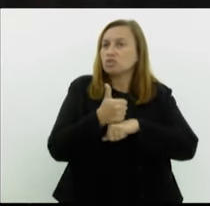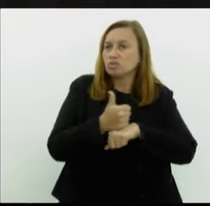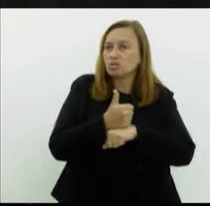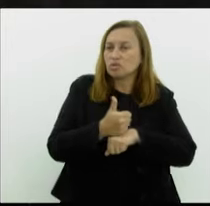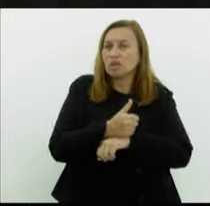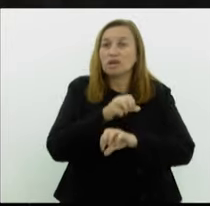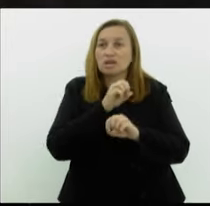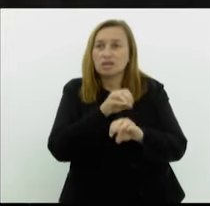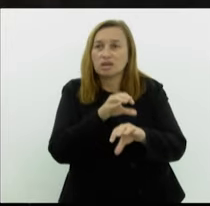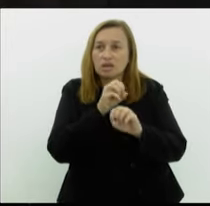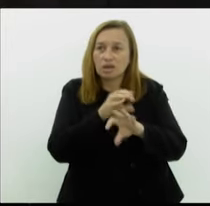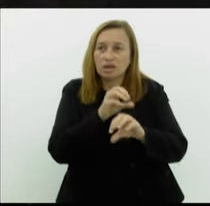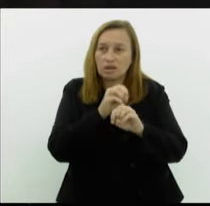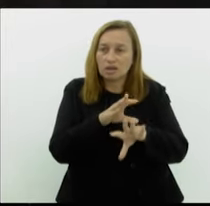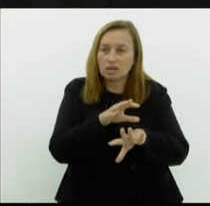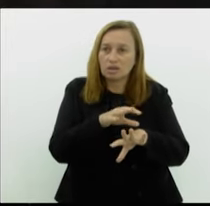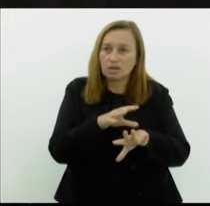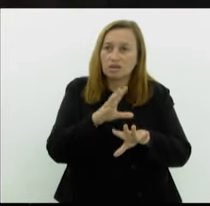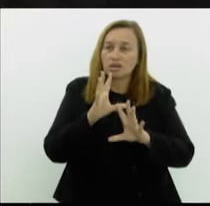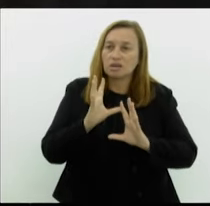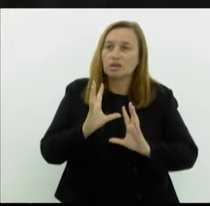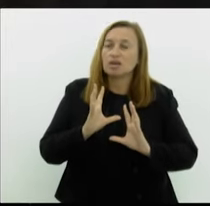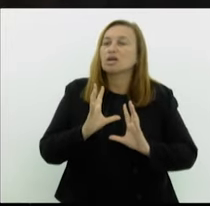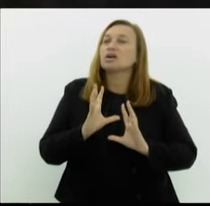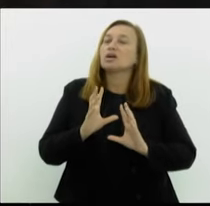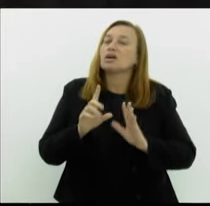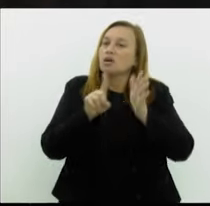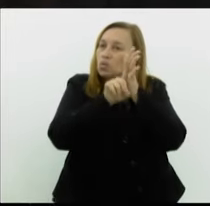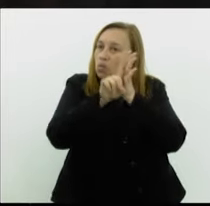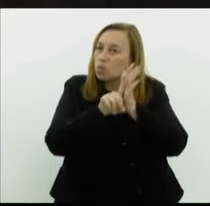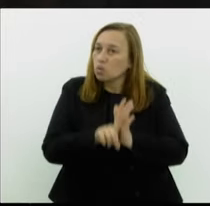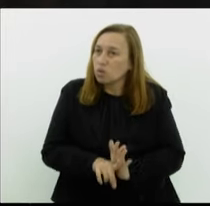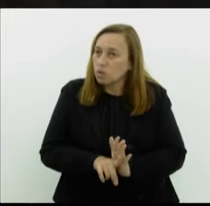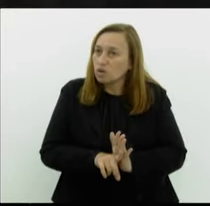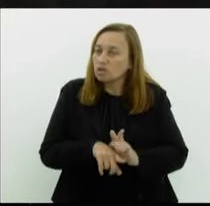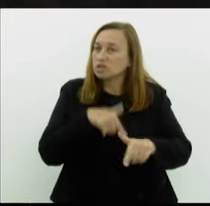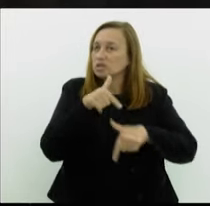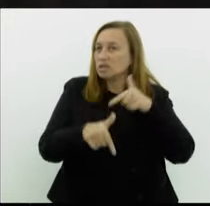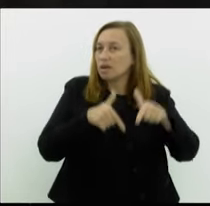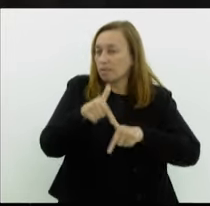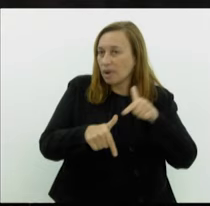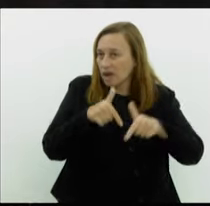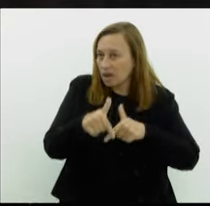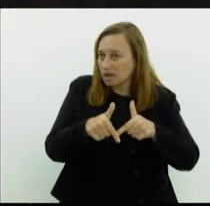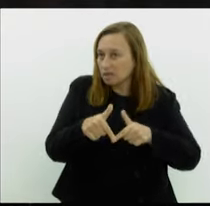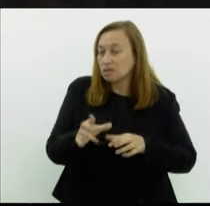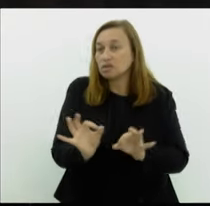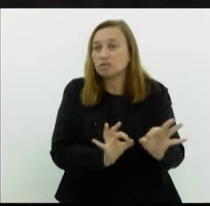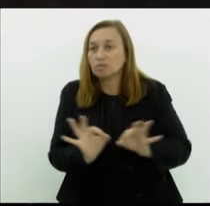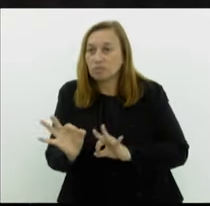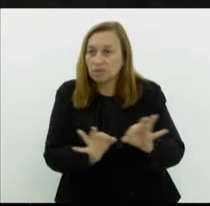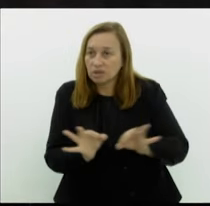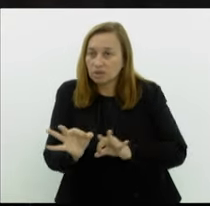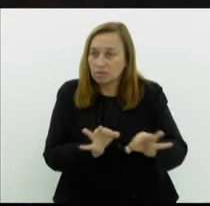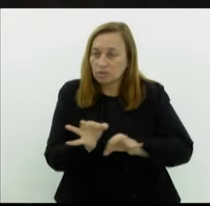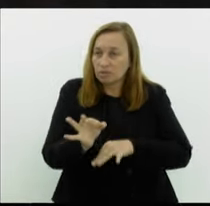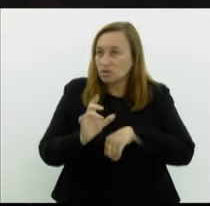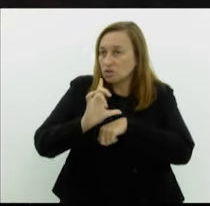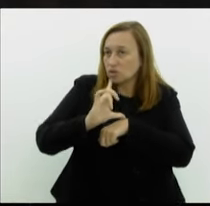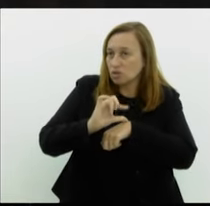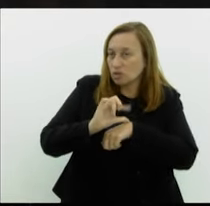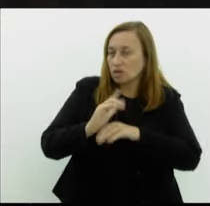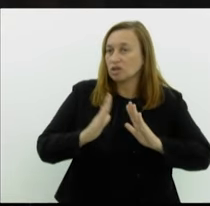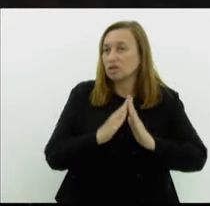educação através da revisão do plano de cargos e salários, não só da SEDUC, mas da FAETEC, um avanço no sentido